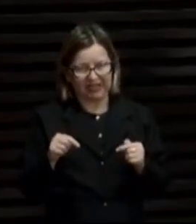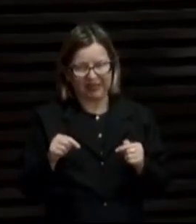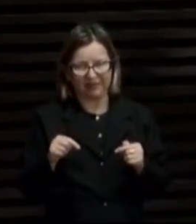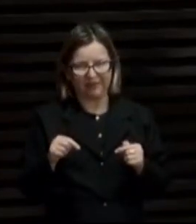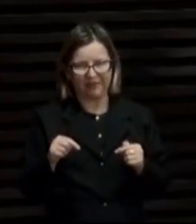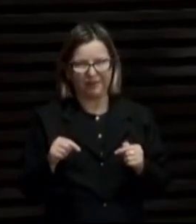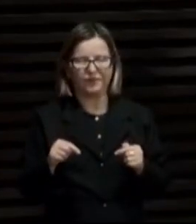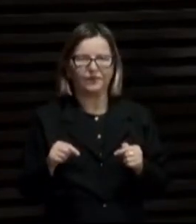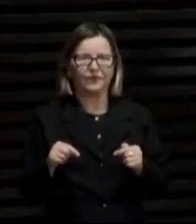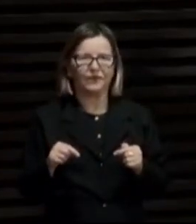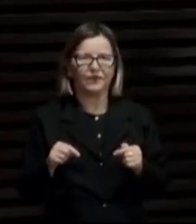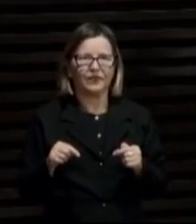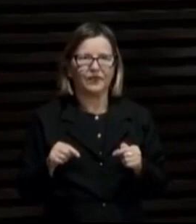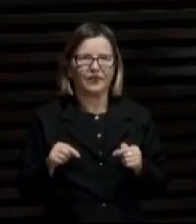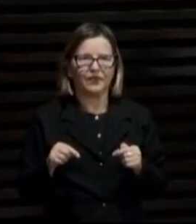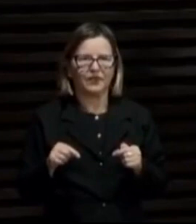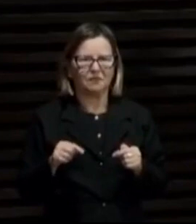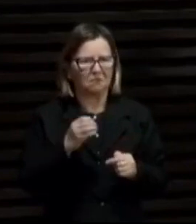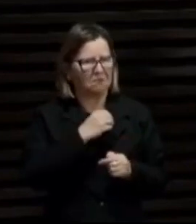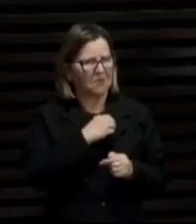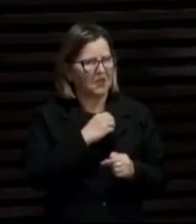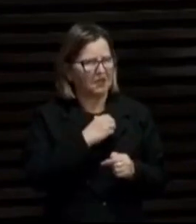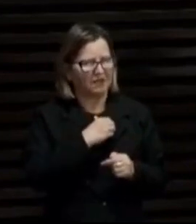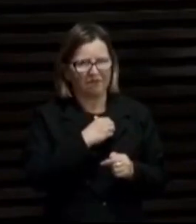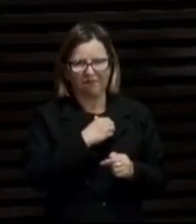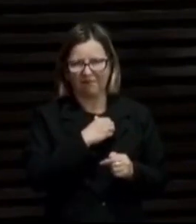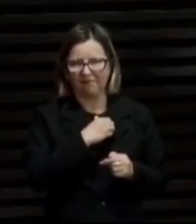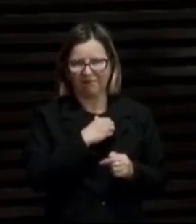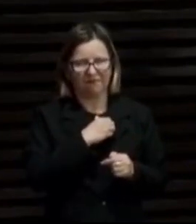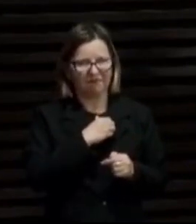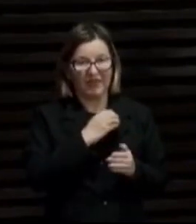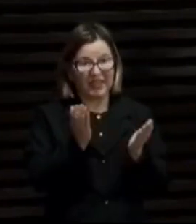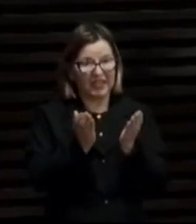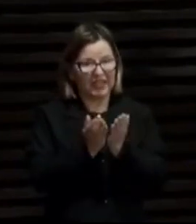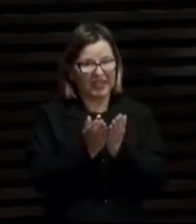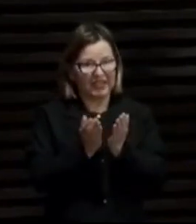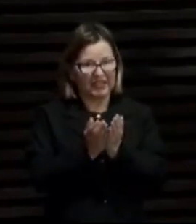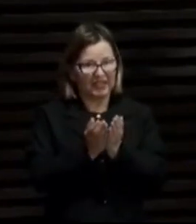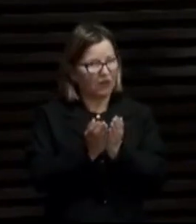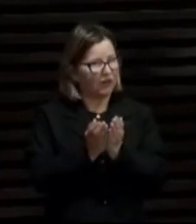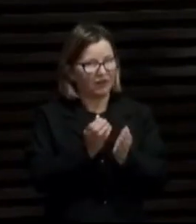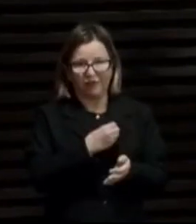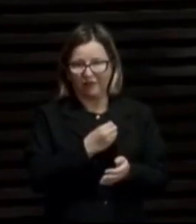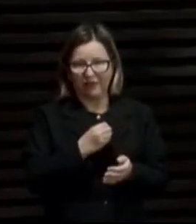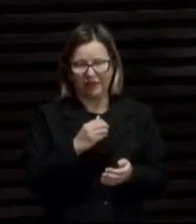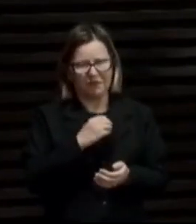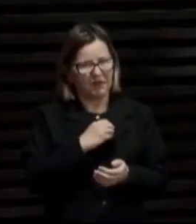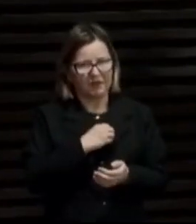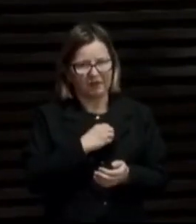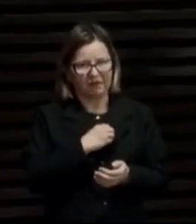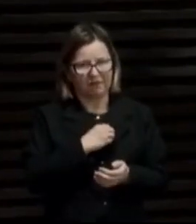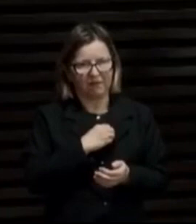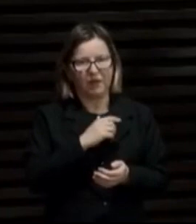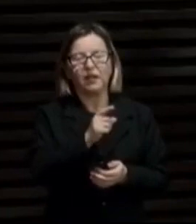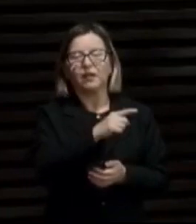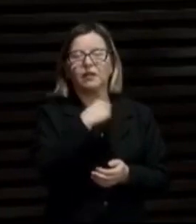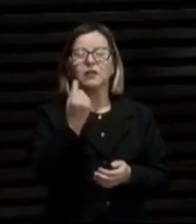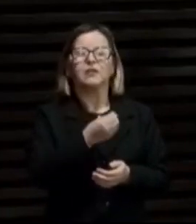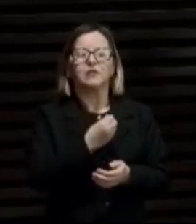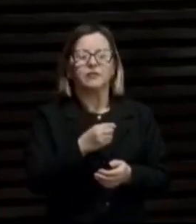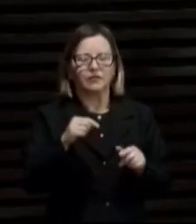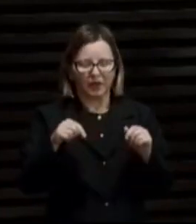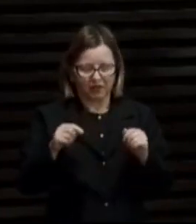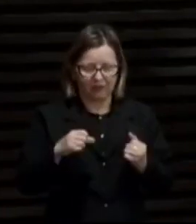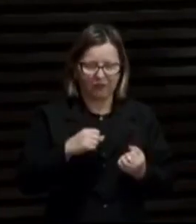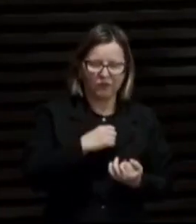harmoniosamente. O cristão não pode conviver harmoniosamente com o pecado. Nós estamos no mundo sim, estamos sujeitos sim às